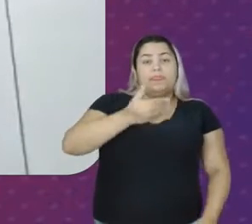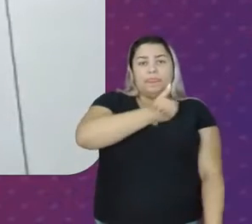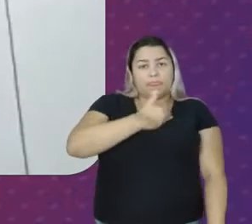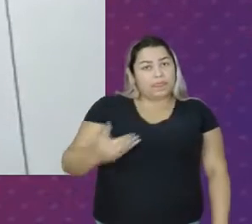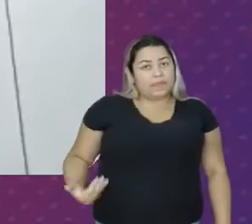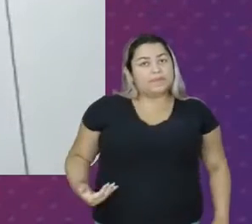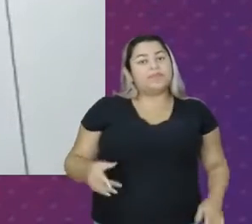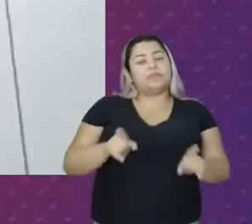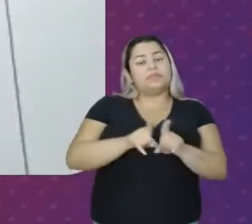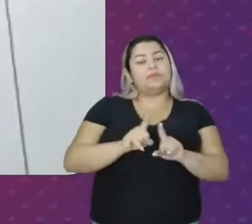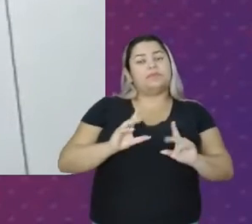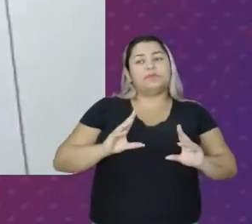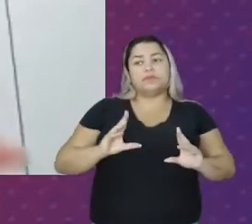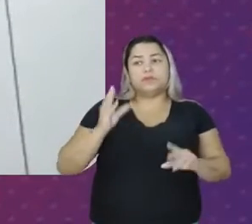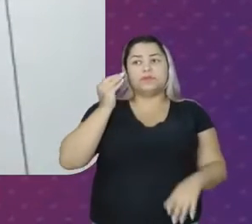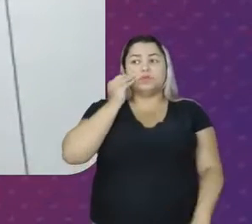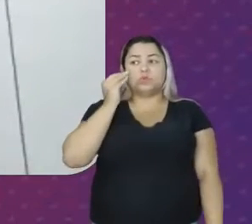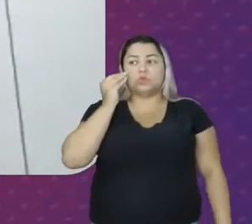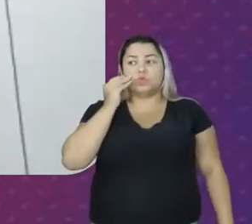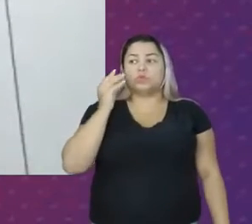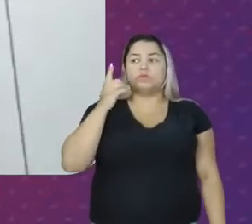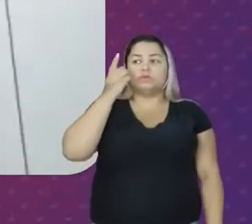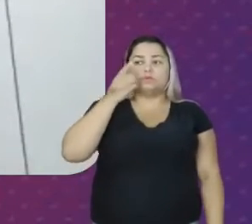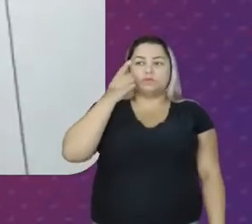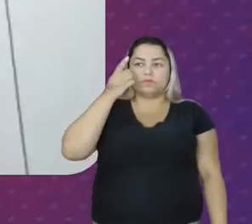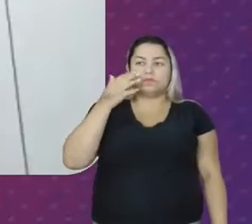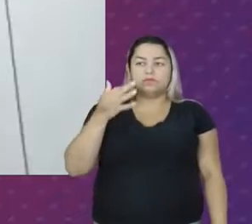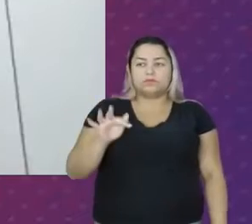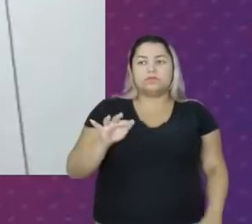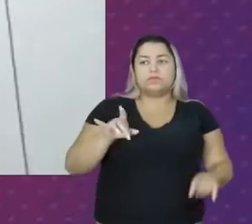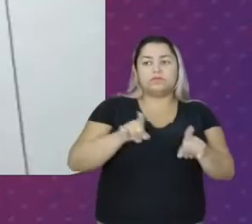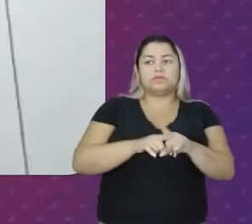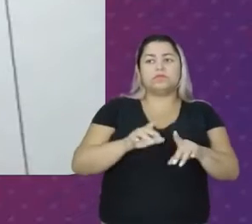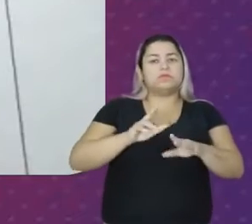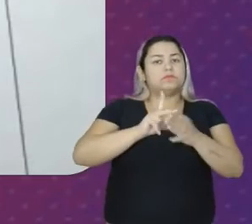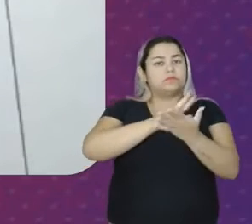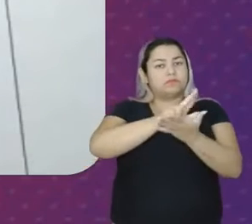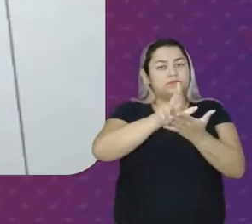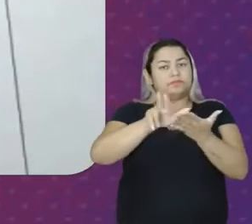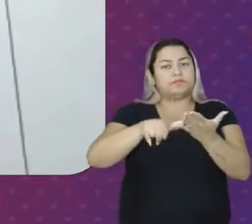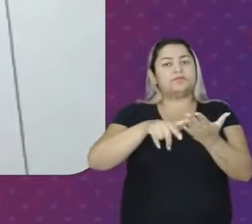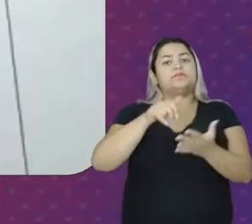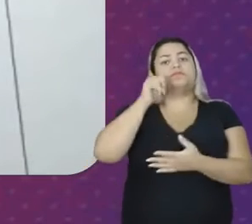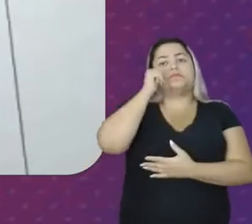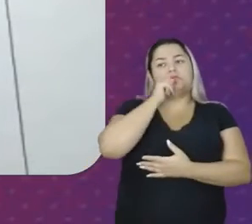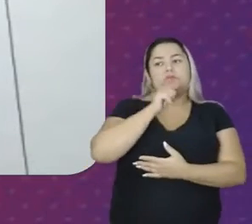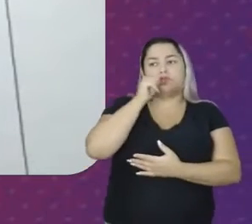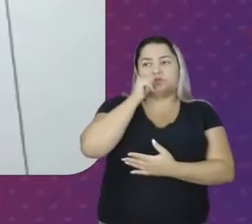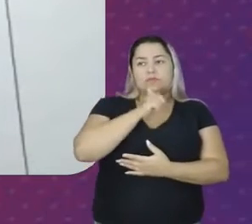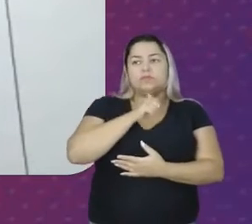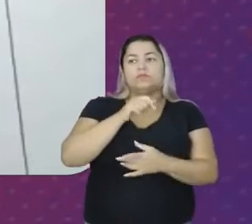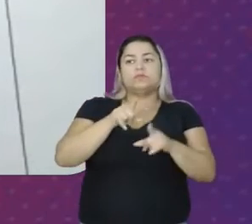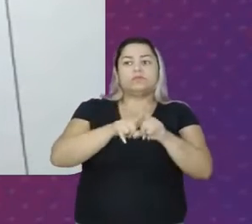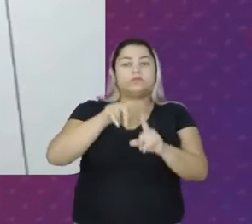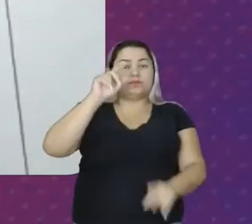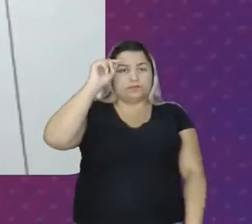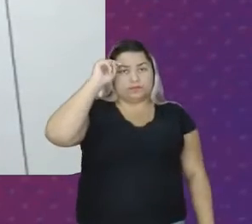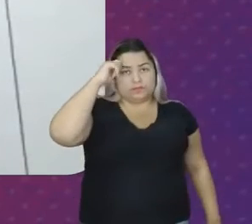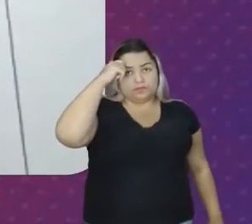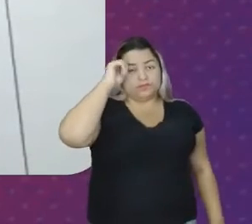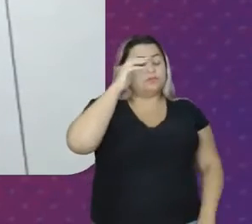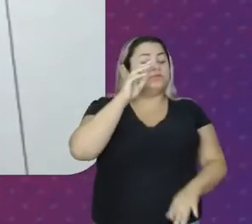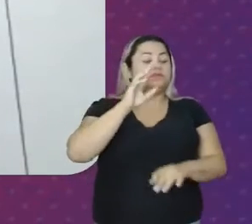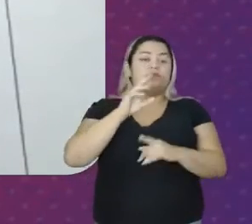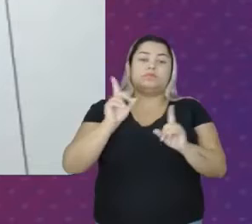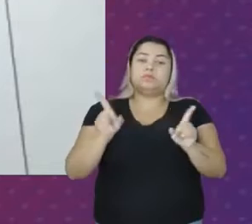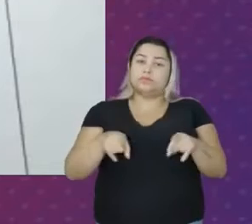públicas, a gente tentou, deputadas federais, a gente tentou trazer a maior diversidade possível de mulheres, mulheres negras,